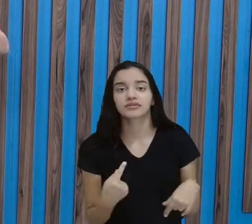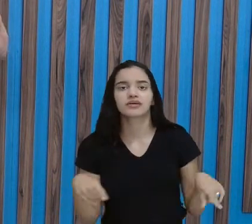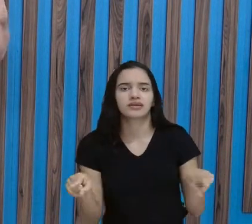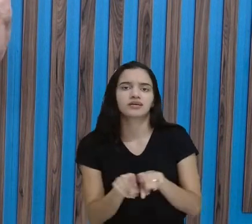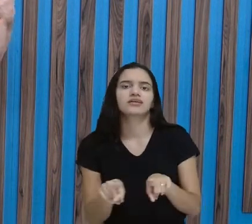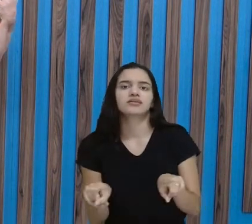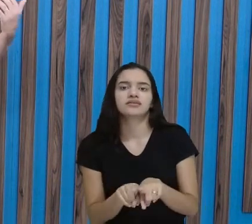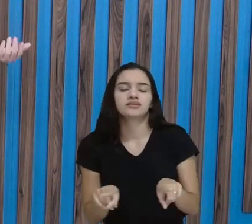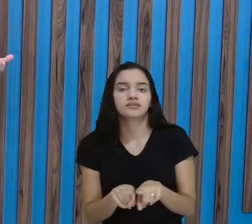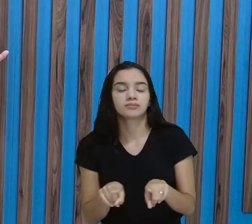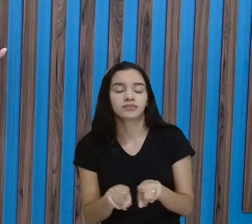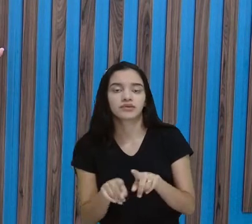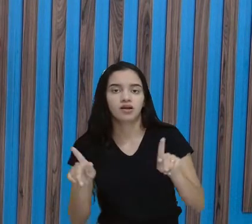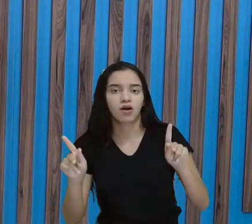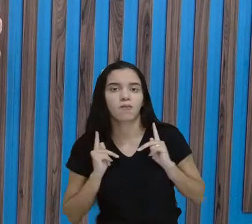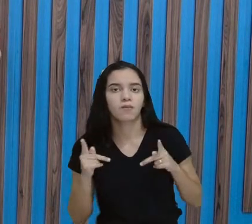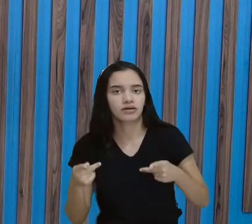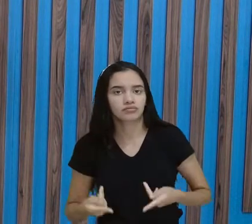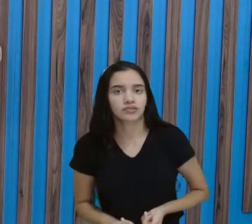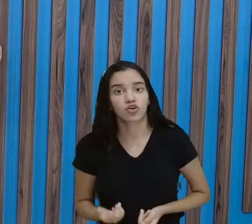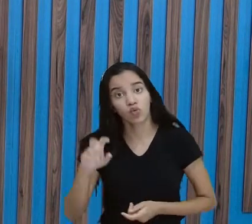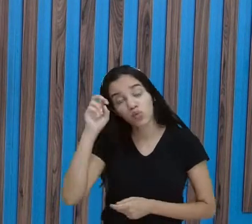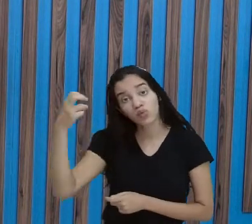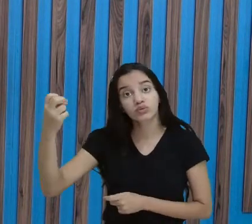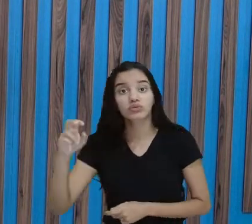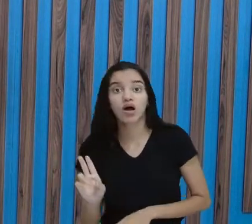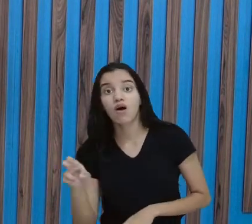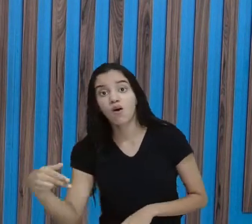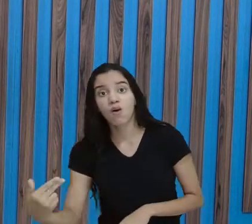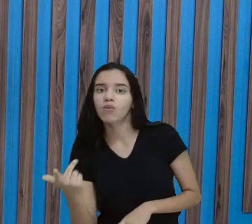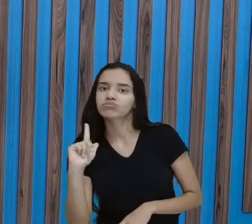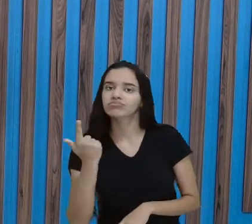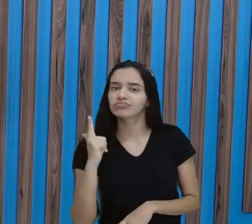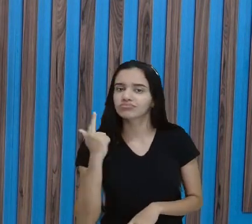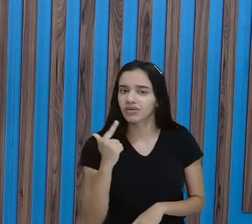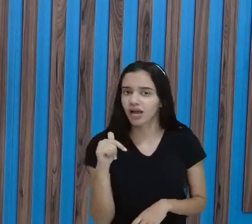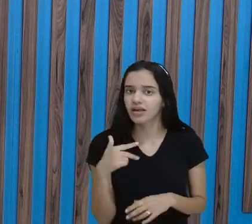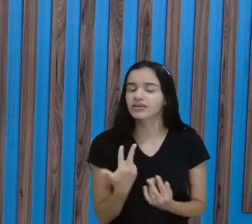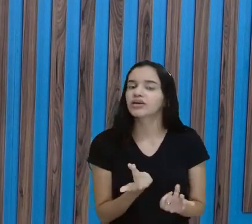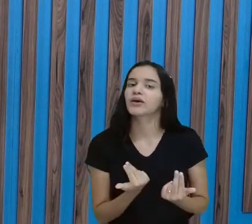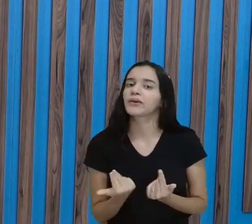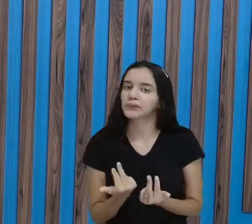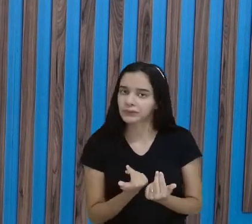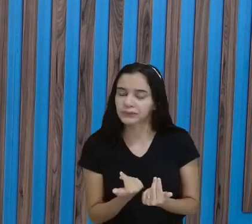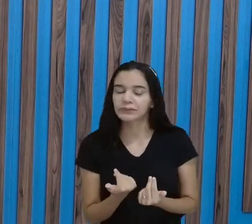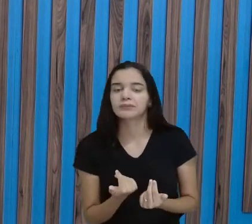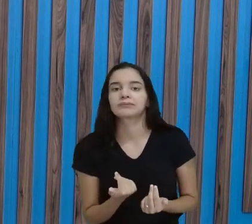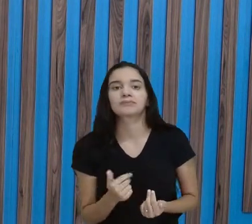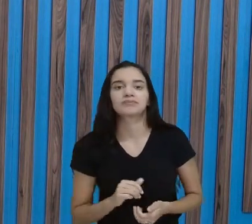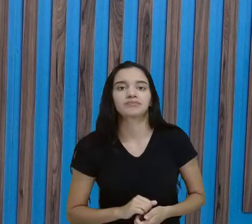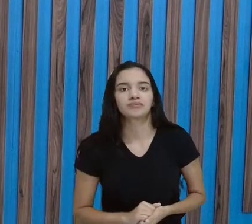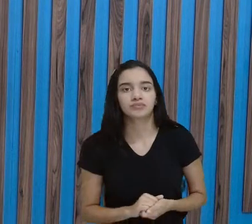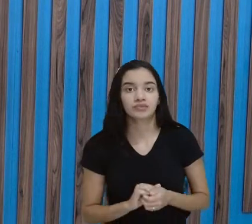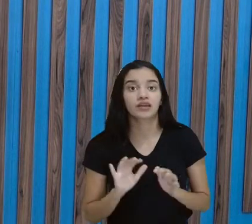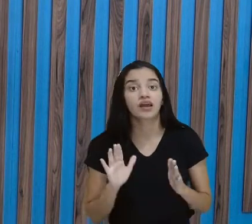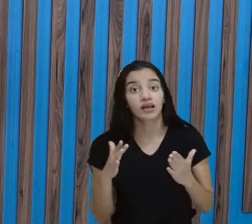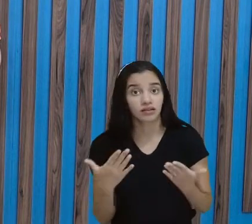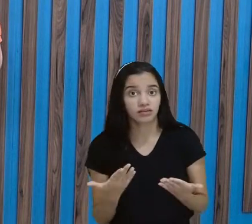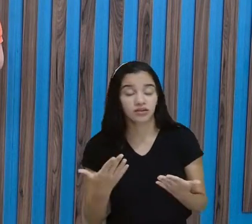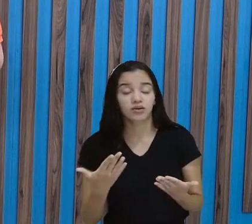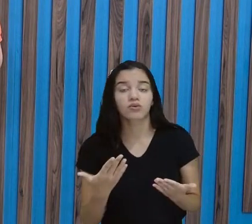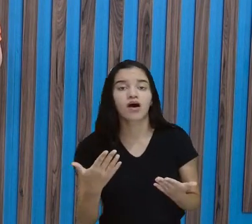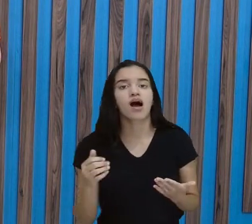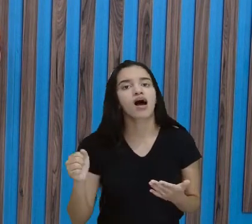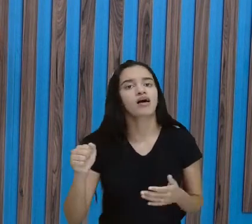temos a paisagem humanizada, cultural ou geográfica, que é a mesma coisa, tá? Essas três últimas aí que eu falei é a mesma coisa. Então,